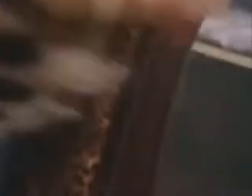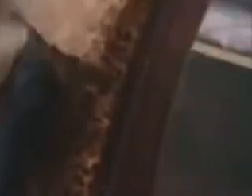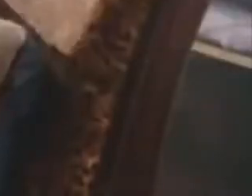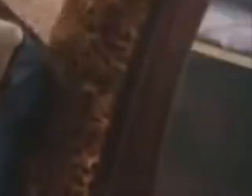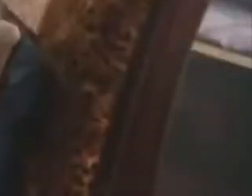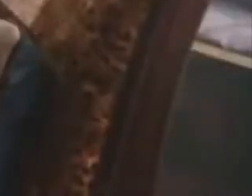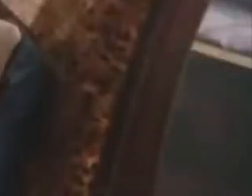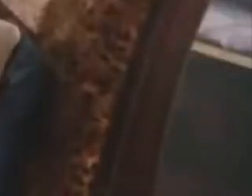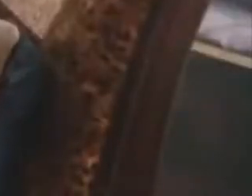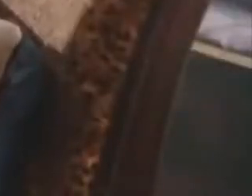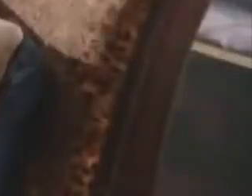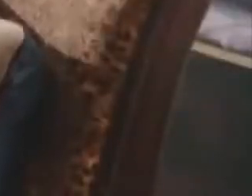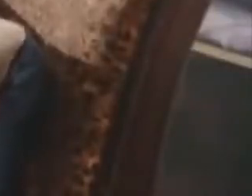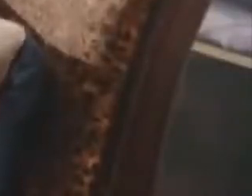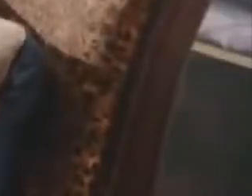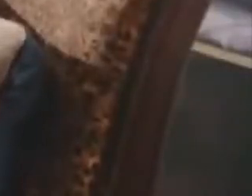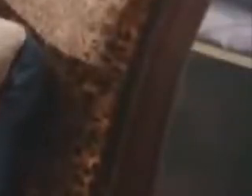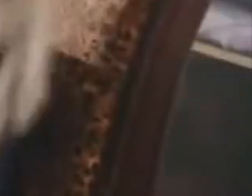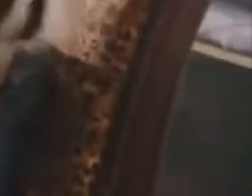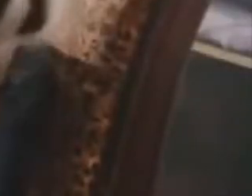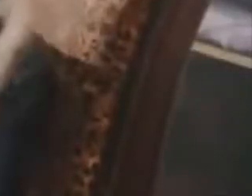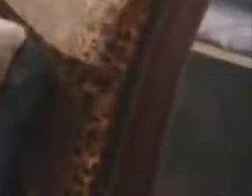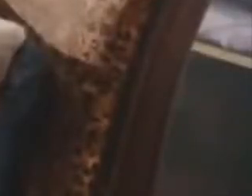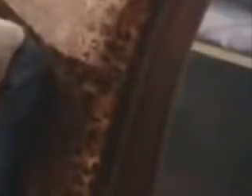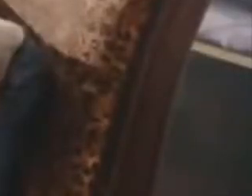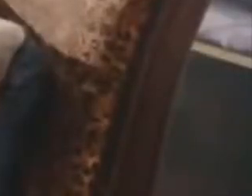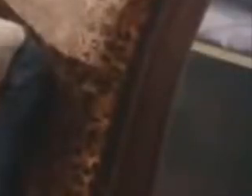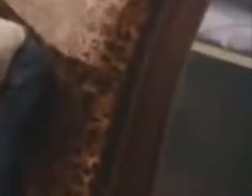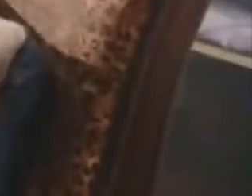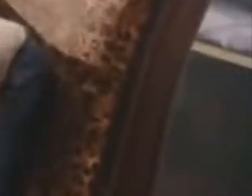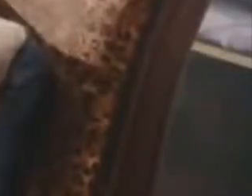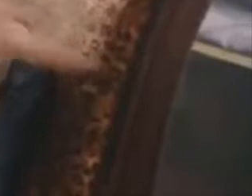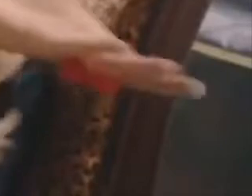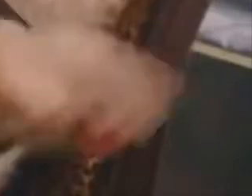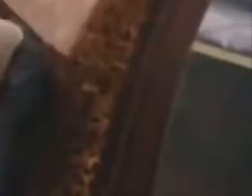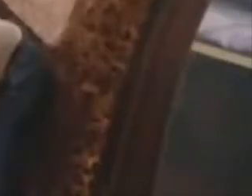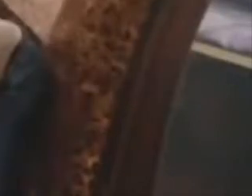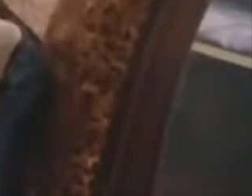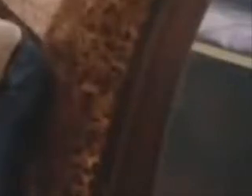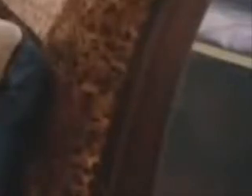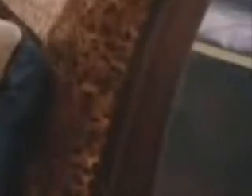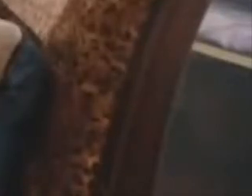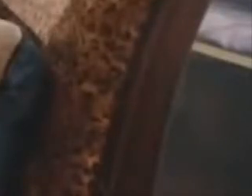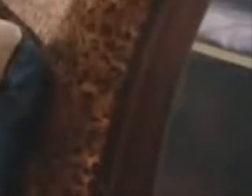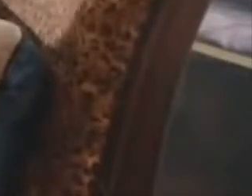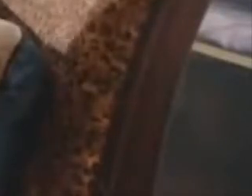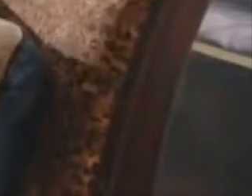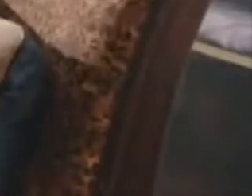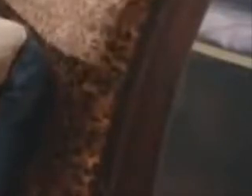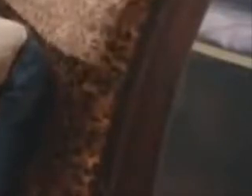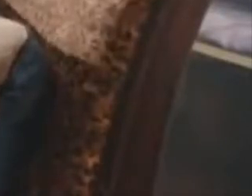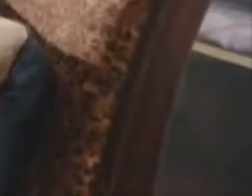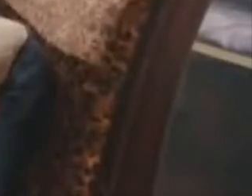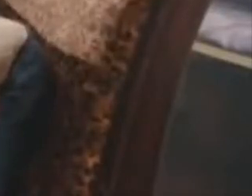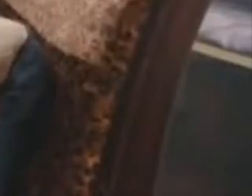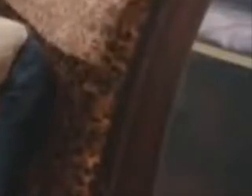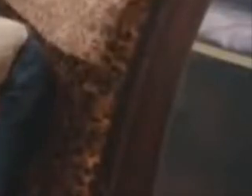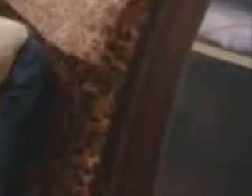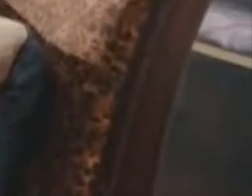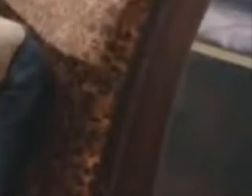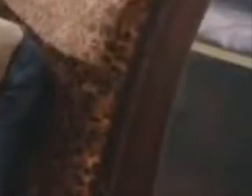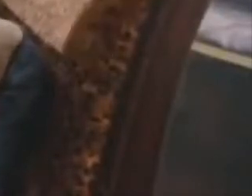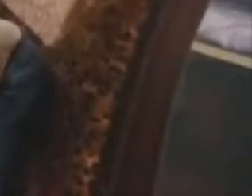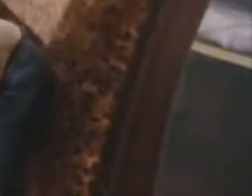a ignorância! Vocês jovens não sabem mais pronunciar as palavras! É to...